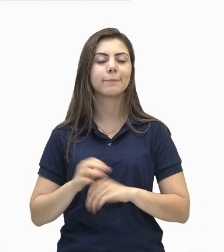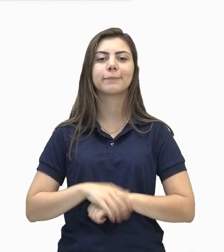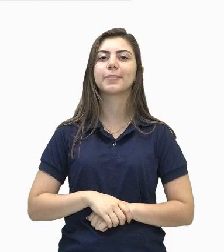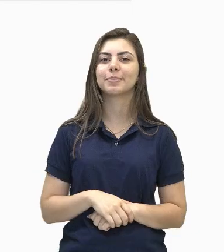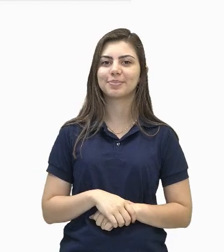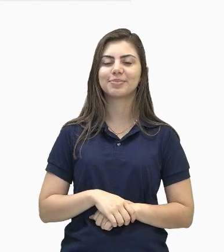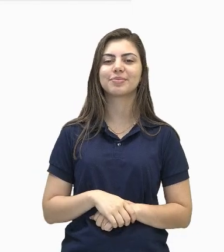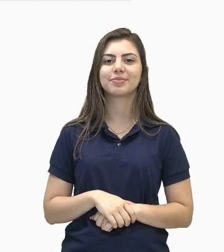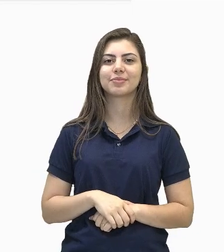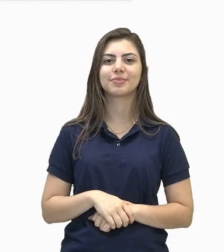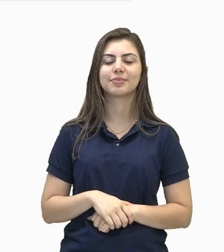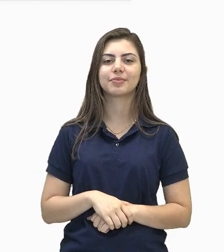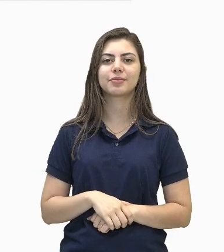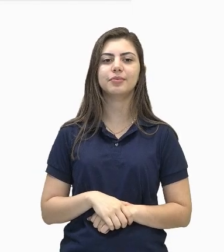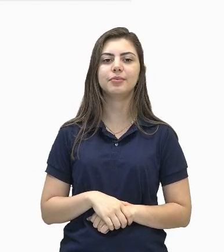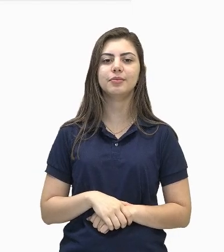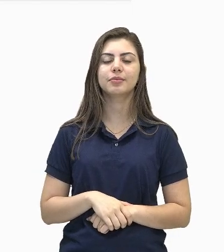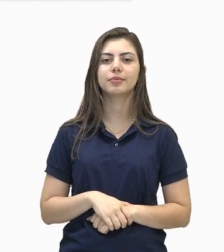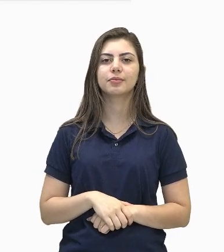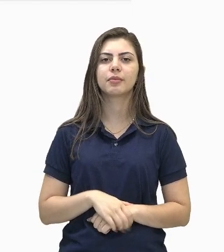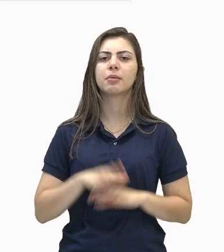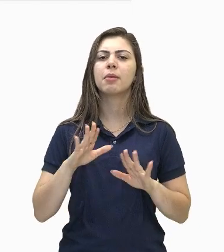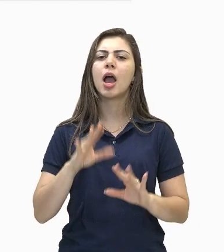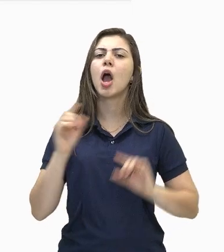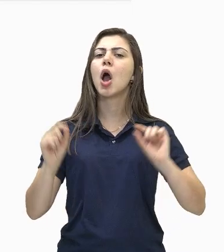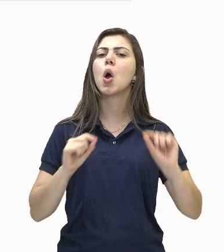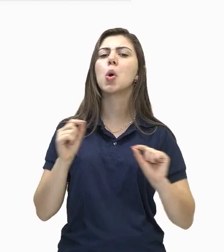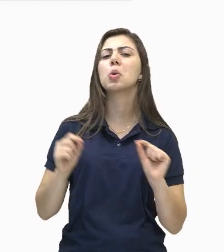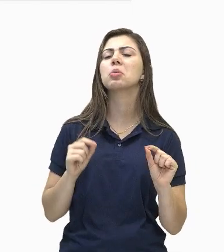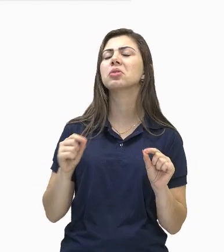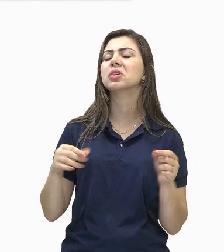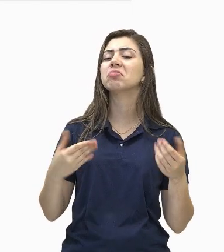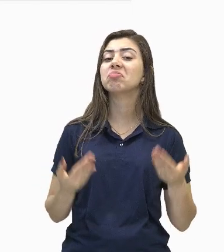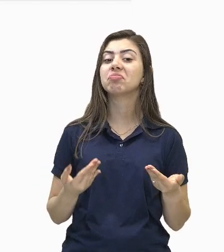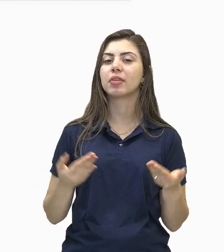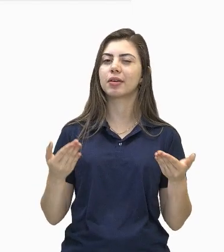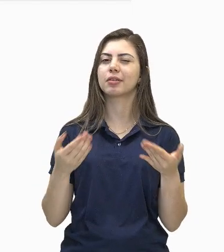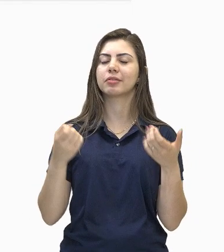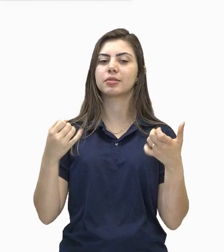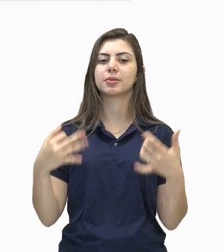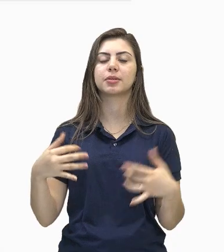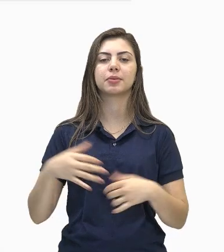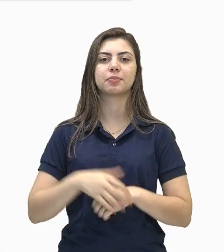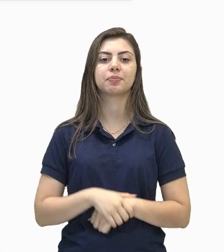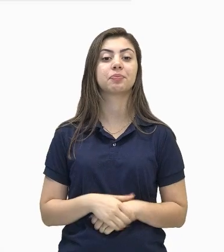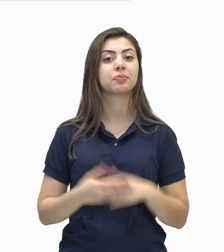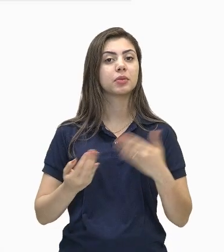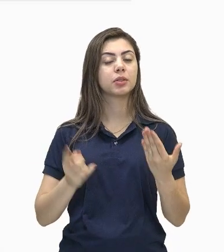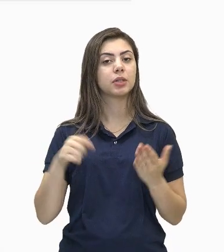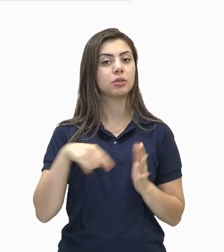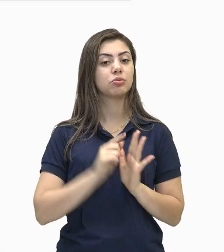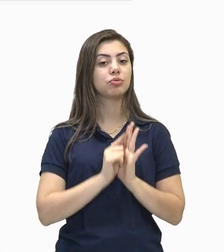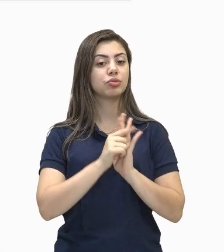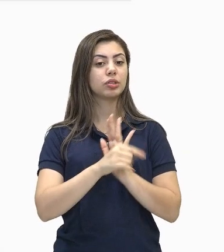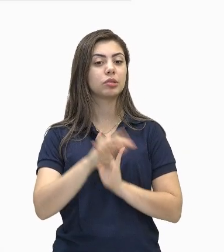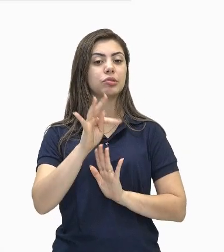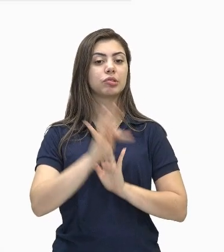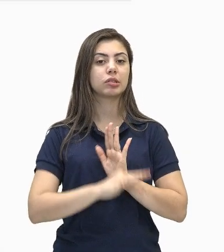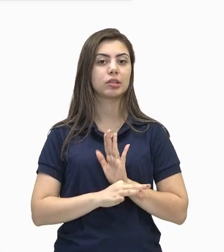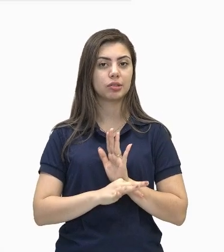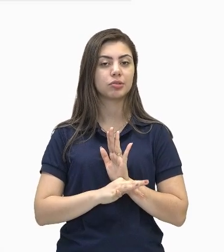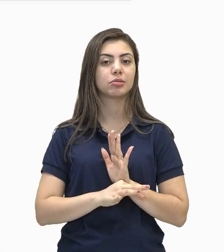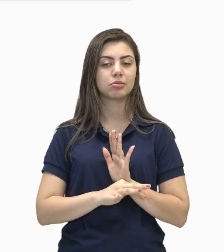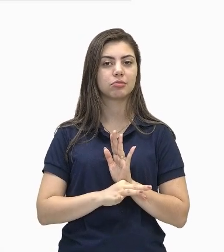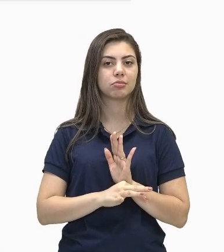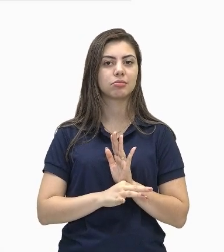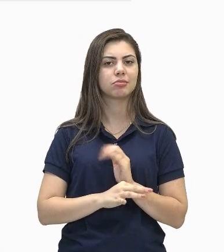sua essência. Então, o que é uma resenha? A resenha é um gênero textual.